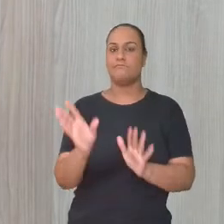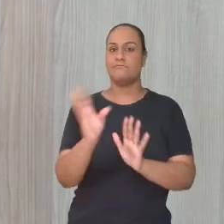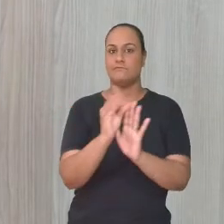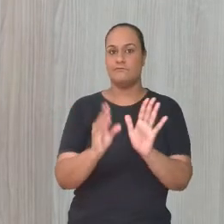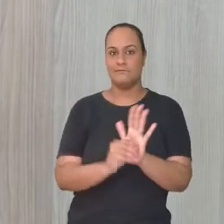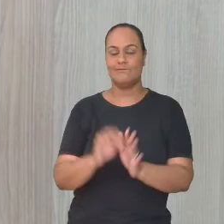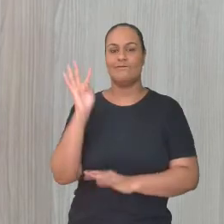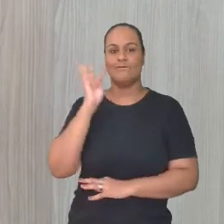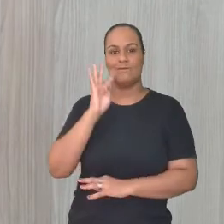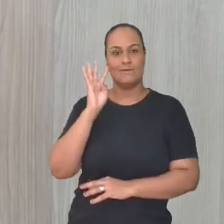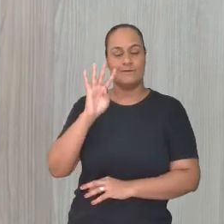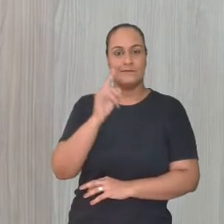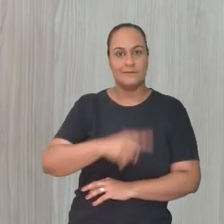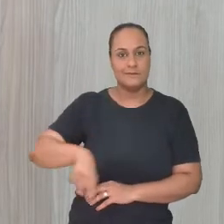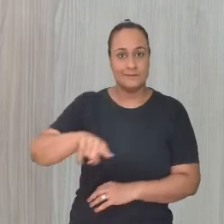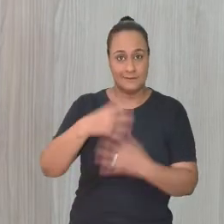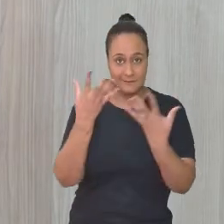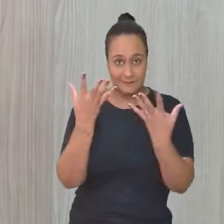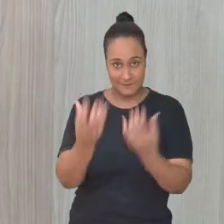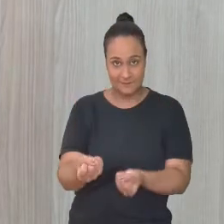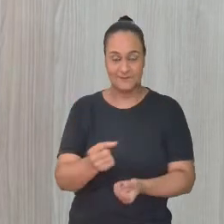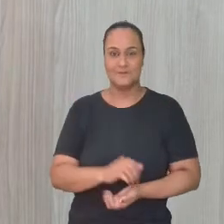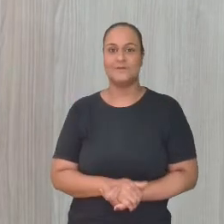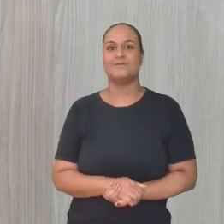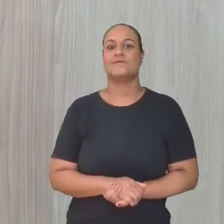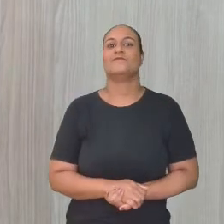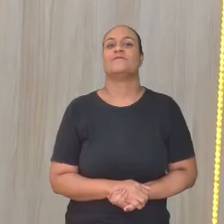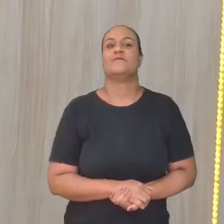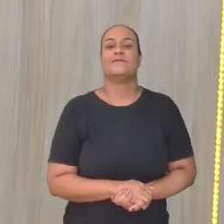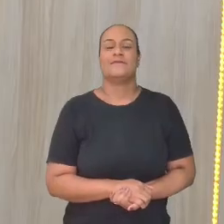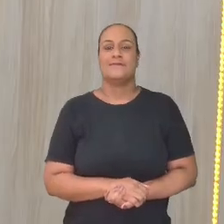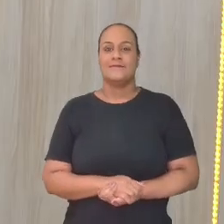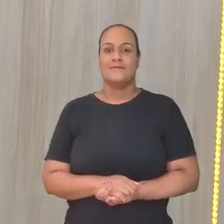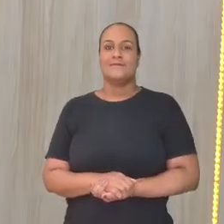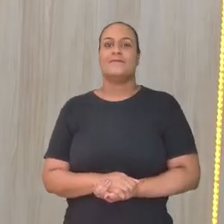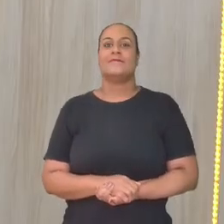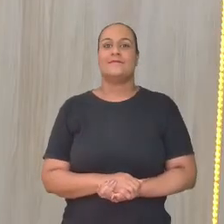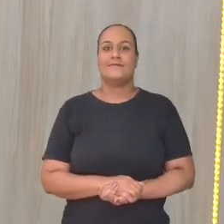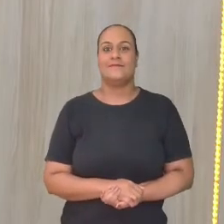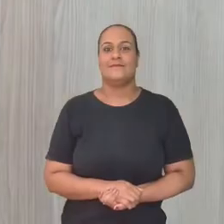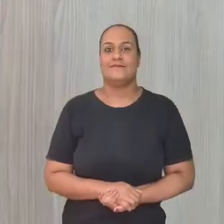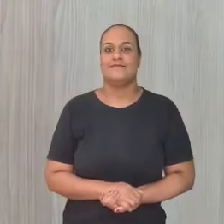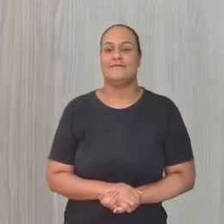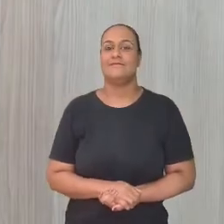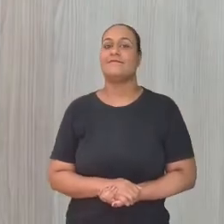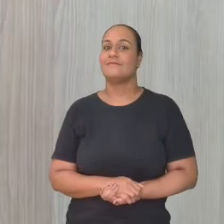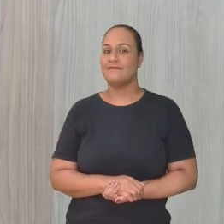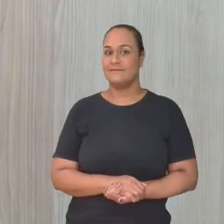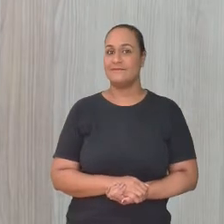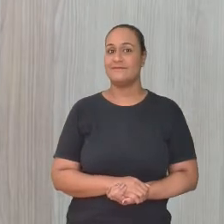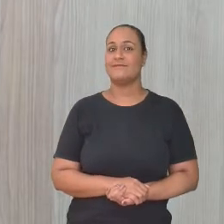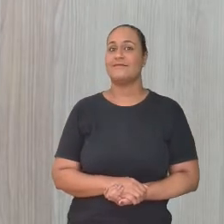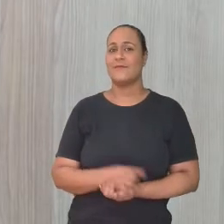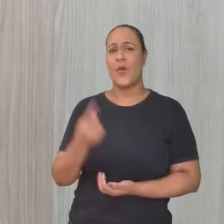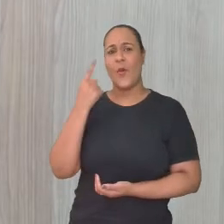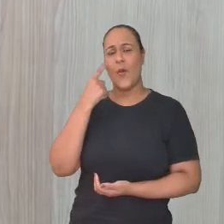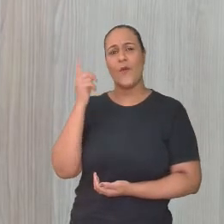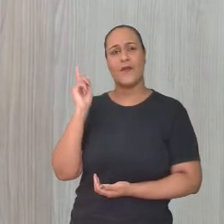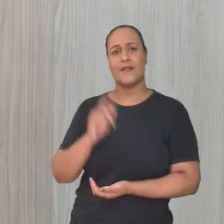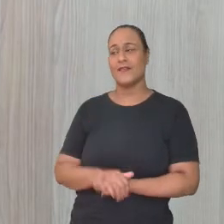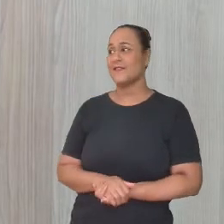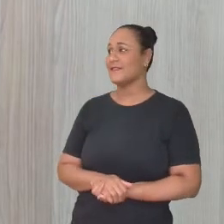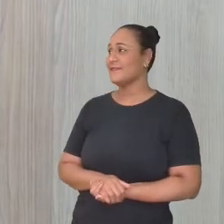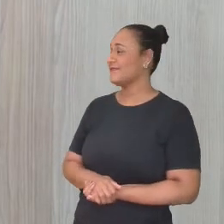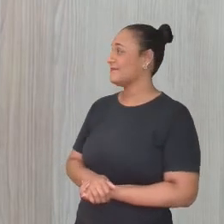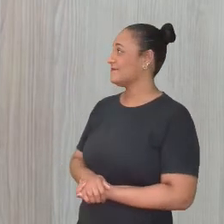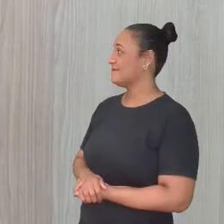para vocês. Bora lá, né, Juninho? Vamos embora, Cadê, né? Juninho, o QR Code aí? O QR Code. Ó, ele quer fazer o charme dele